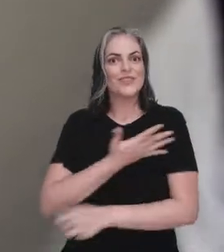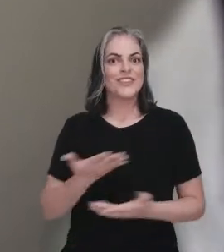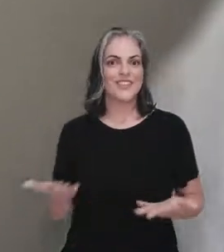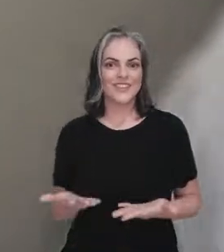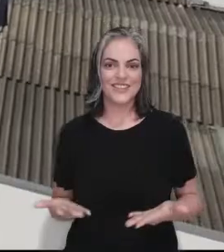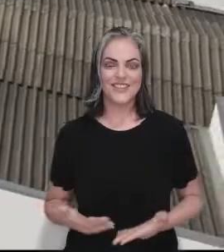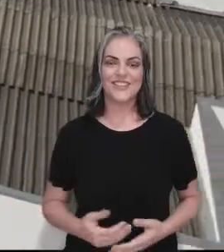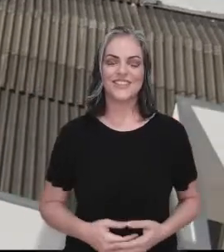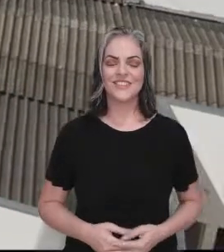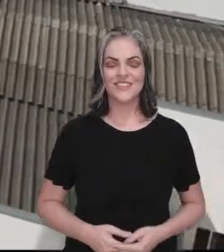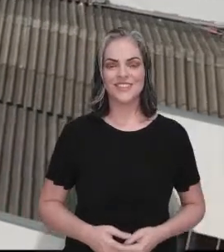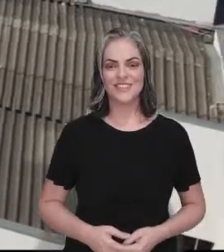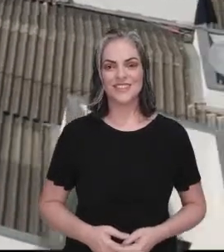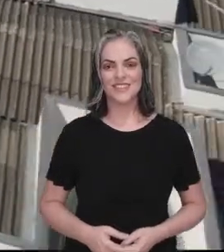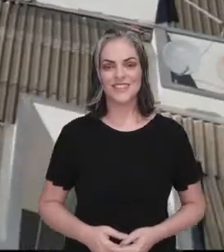viu?